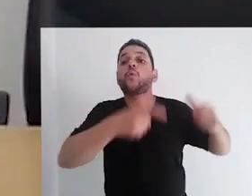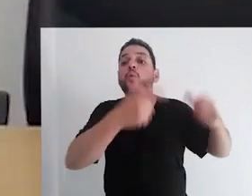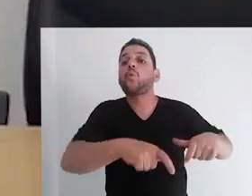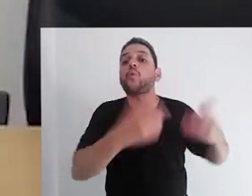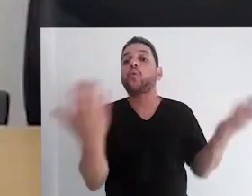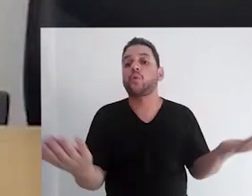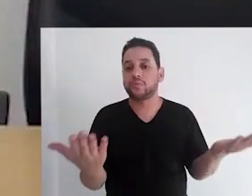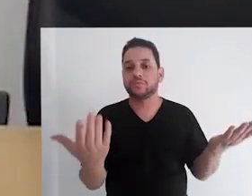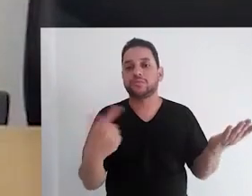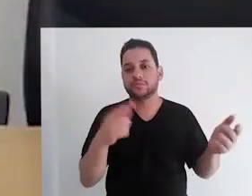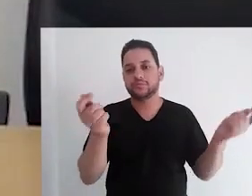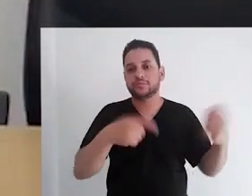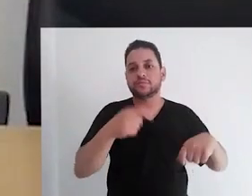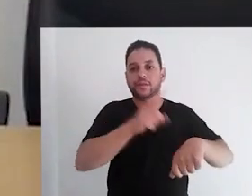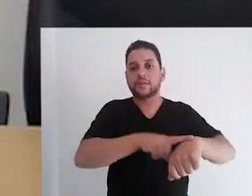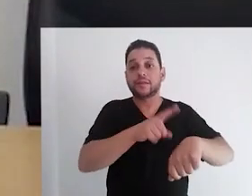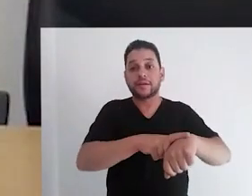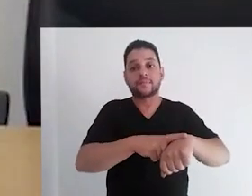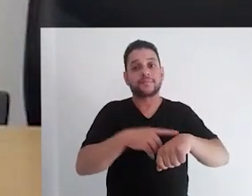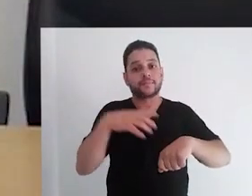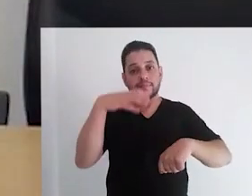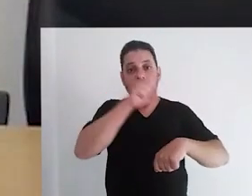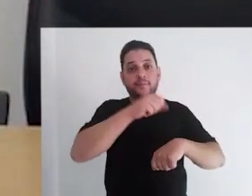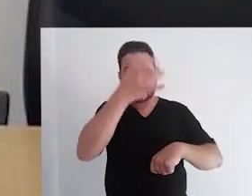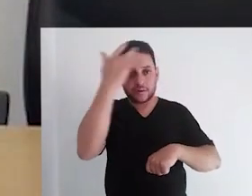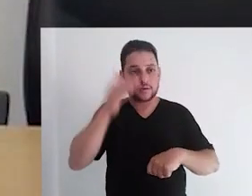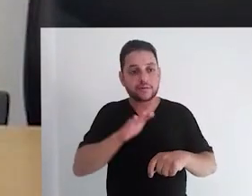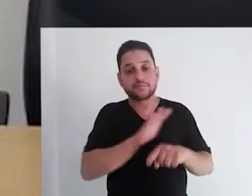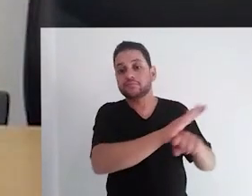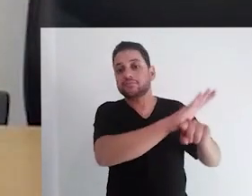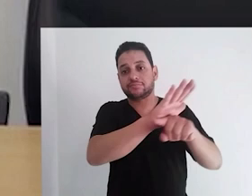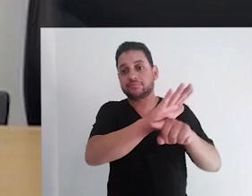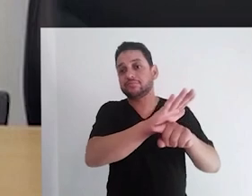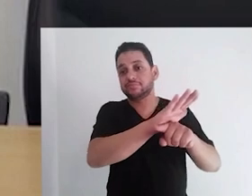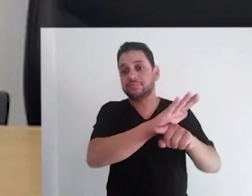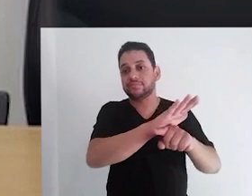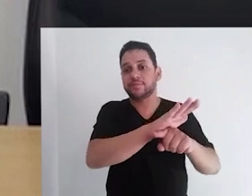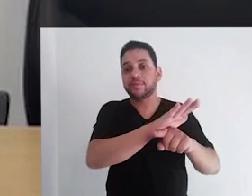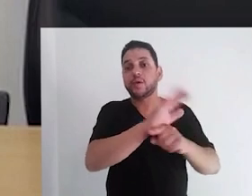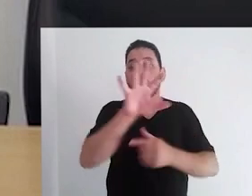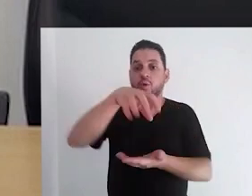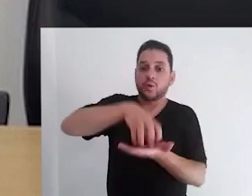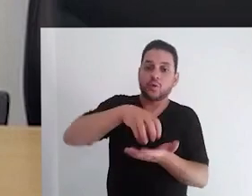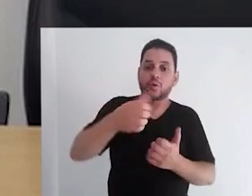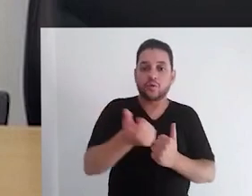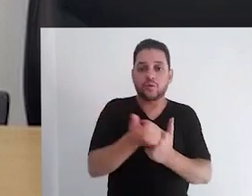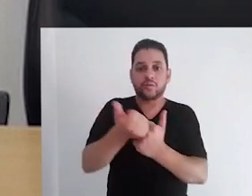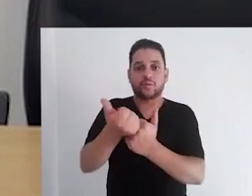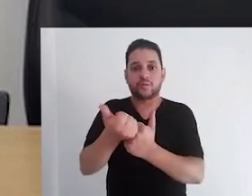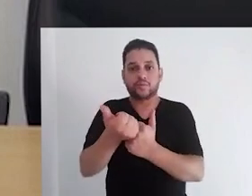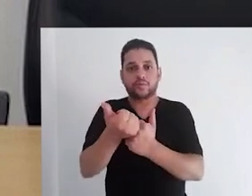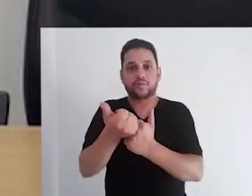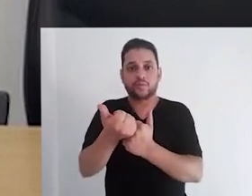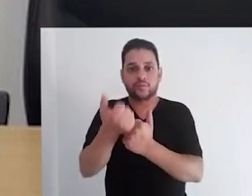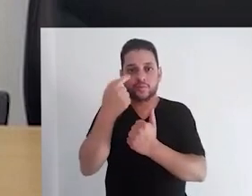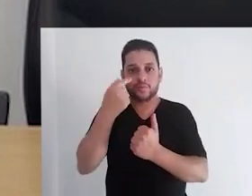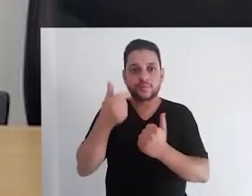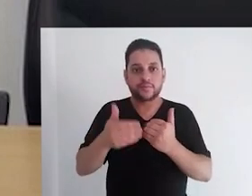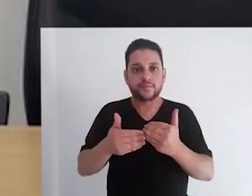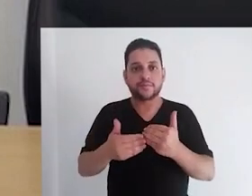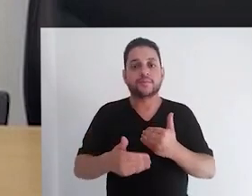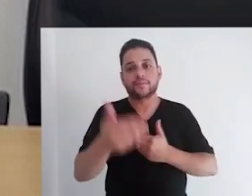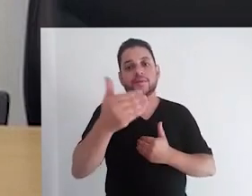das demandas em prol dos segurados. Os núcleos de apoio, eu já estou me encaminhando para a